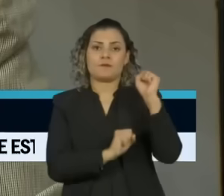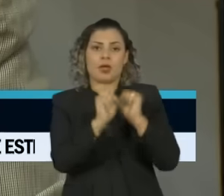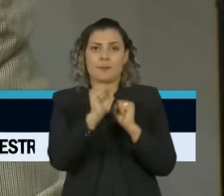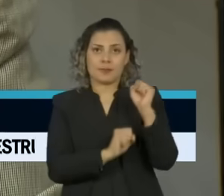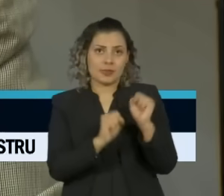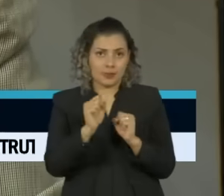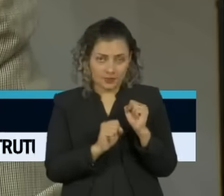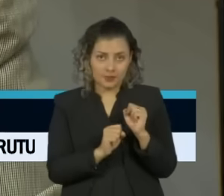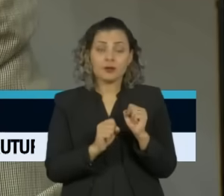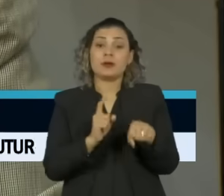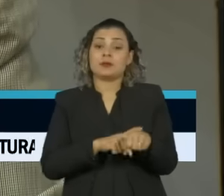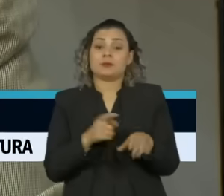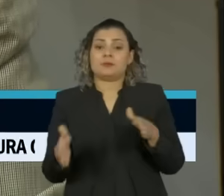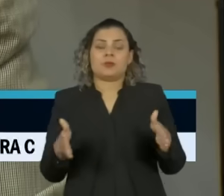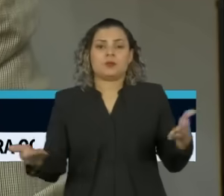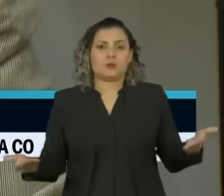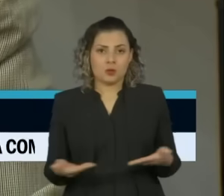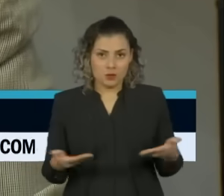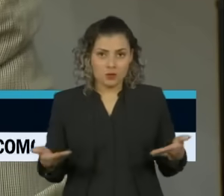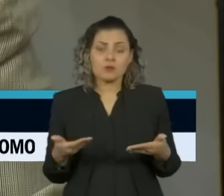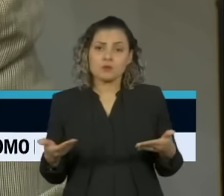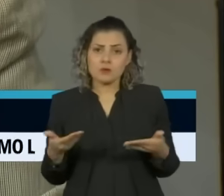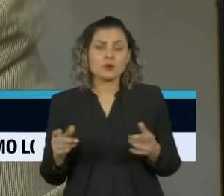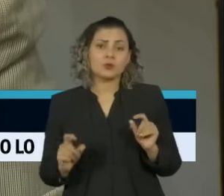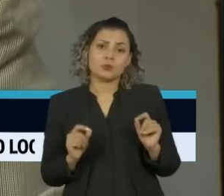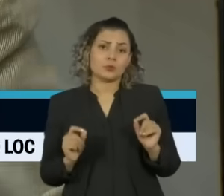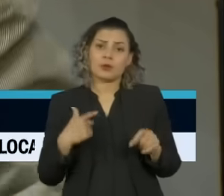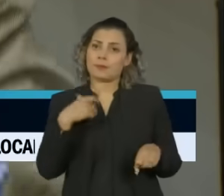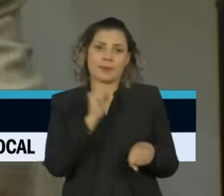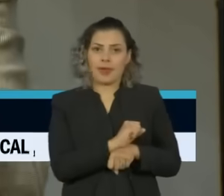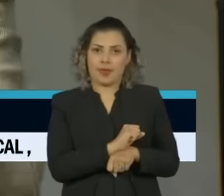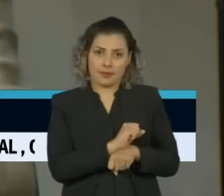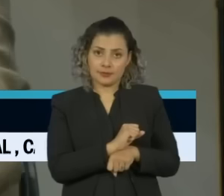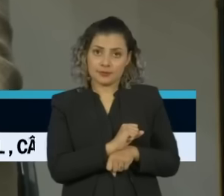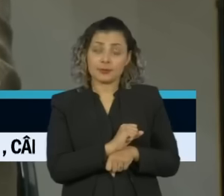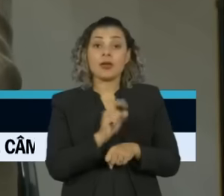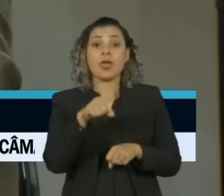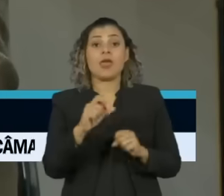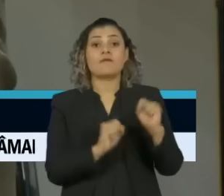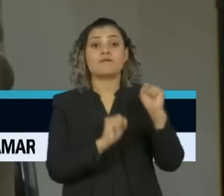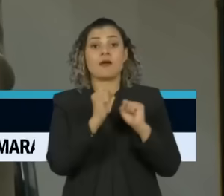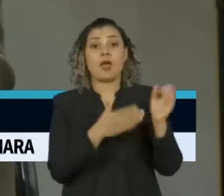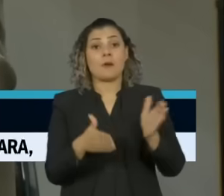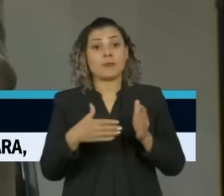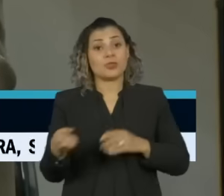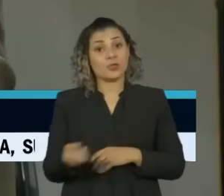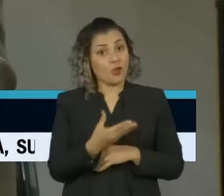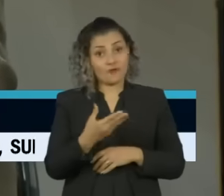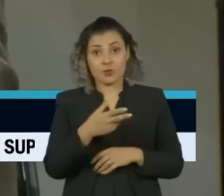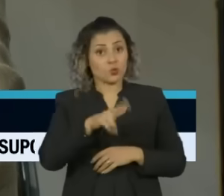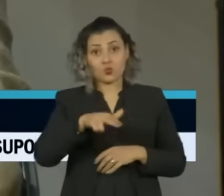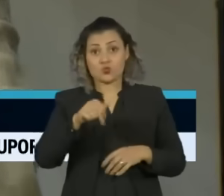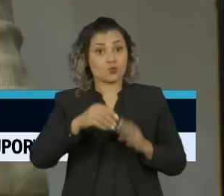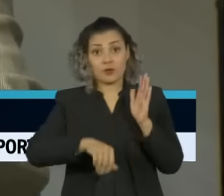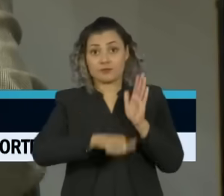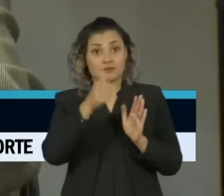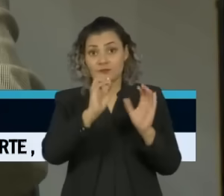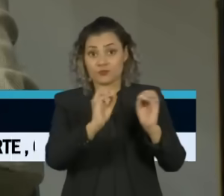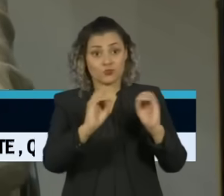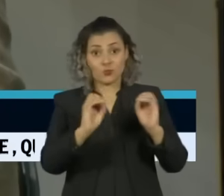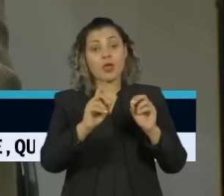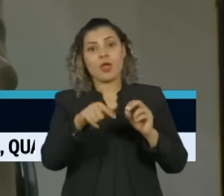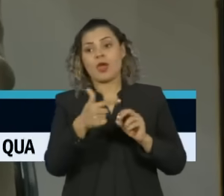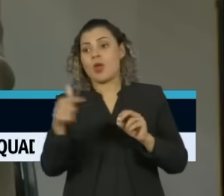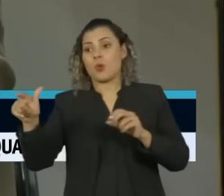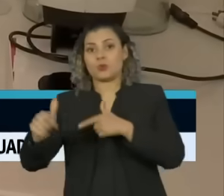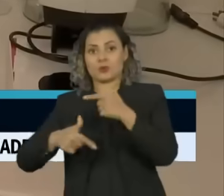né, que nesse momento ela não está operacional, uma fábrica nova que ainda não entrou em operação, ela era destinada a uma